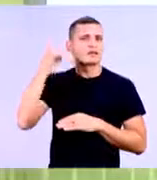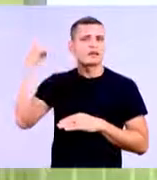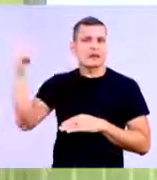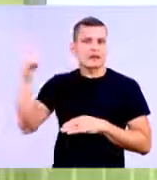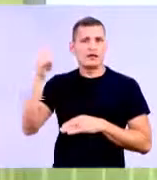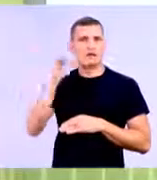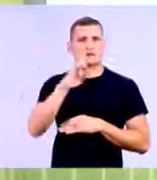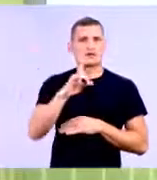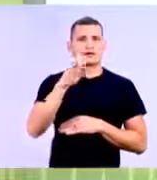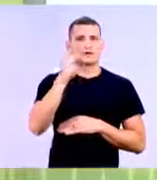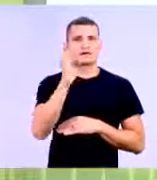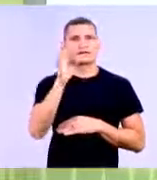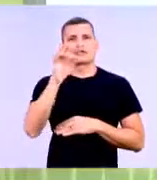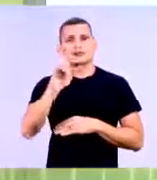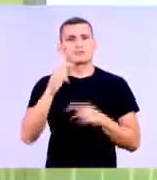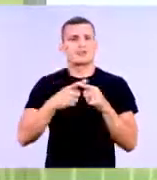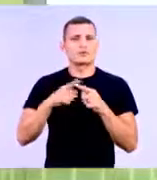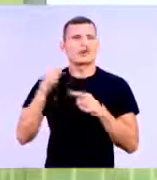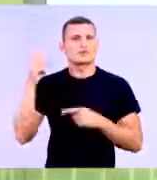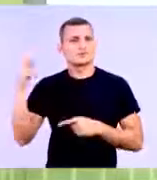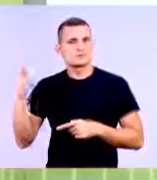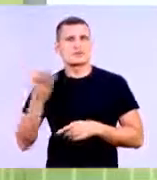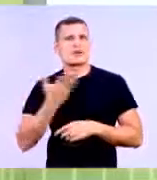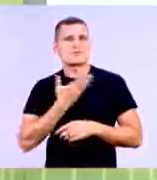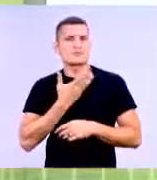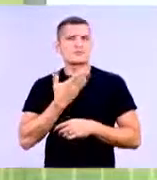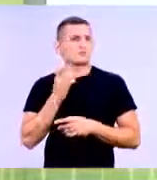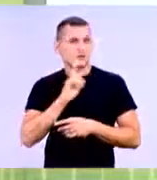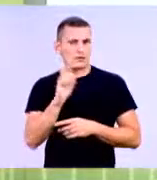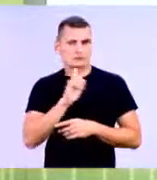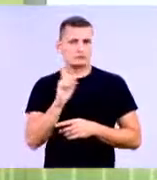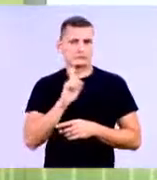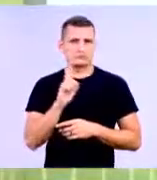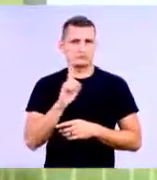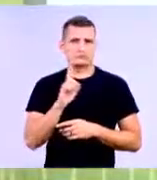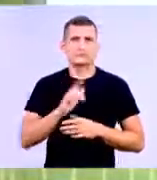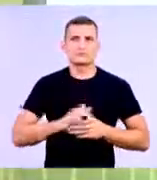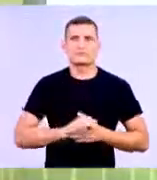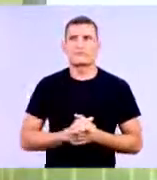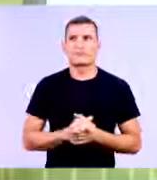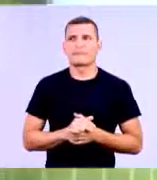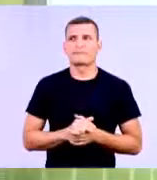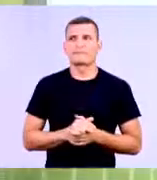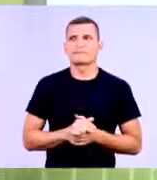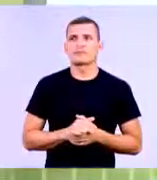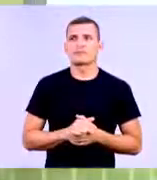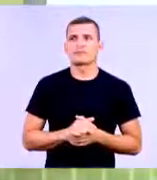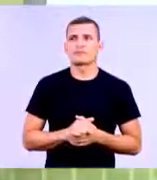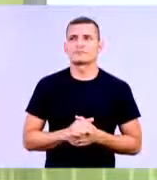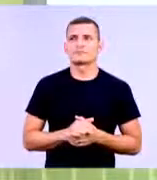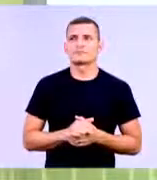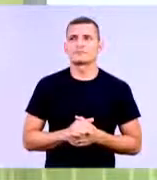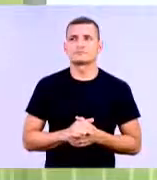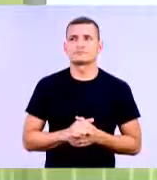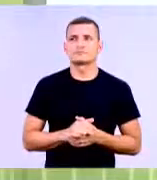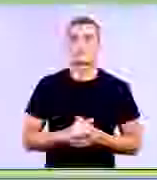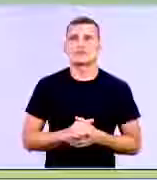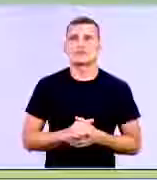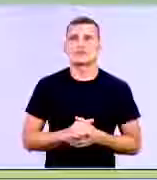da DTI, não é? Porque ele é seu amigo e ele vai quebrar seu galho. Não é assim que funciona não, hein, gente? Tá? Vamos um pouquinho para